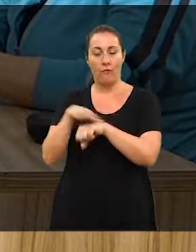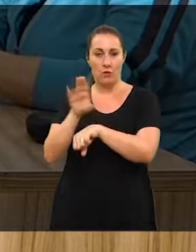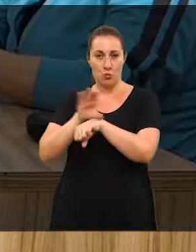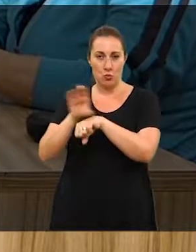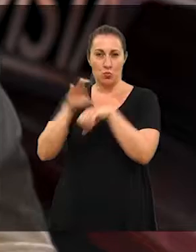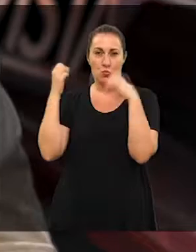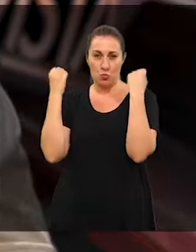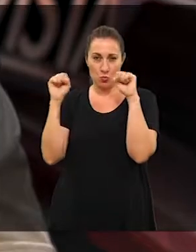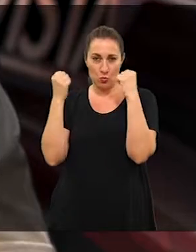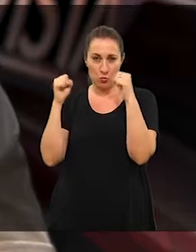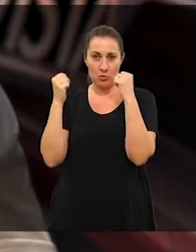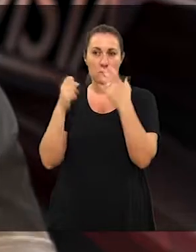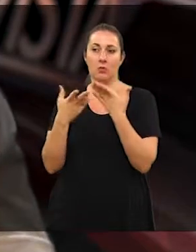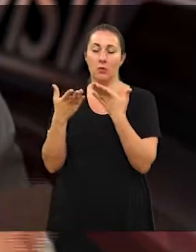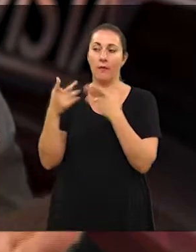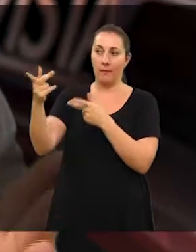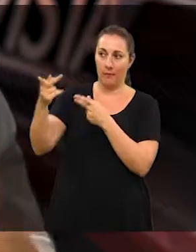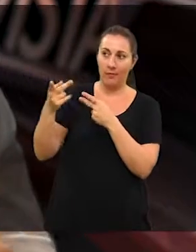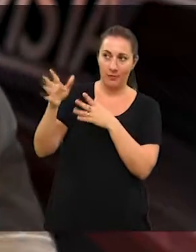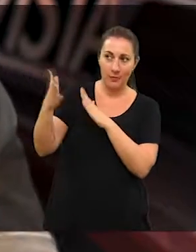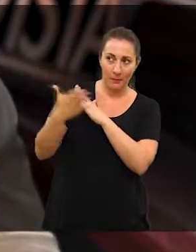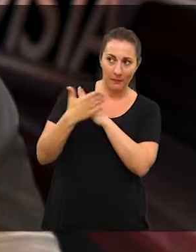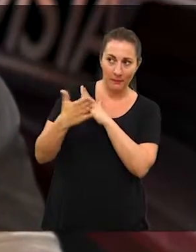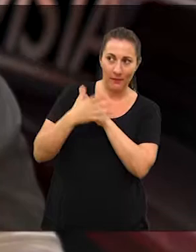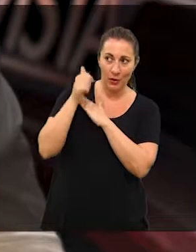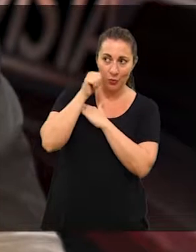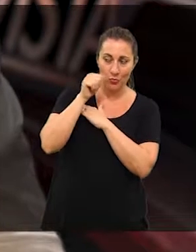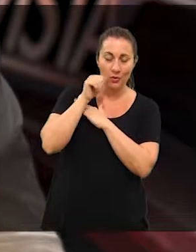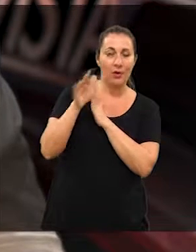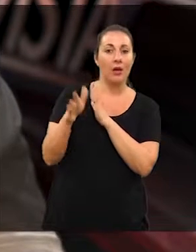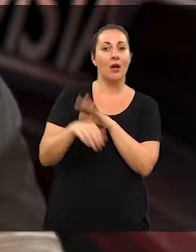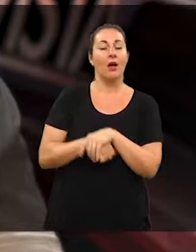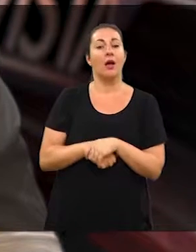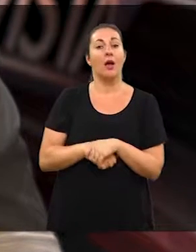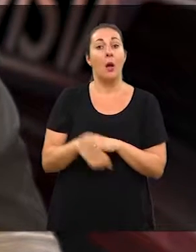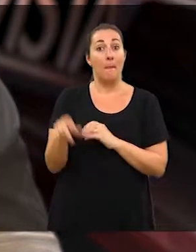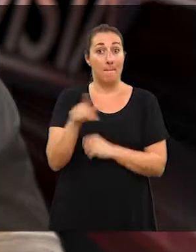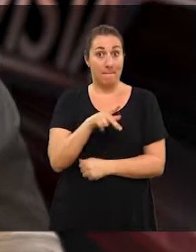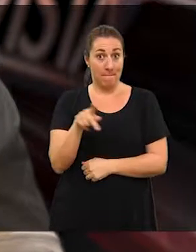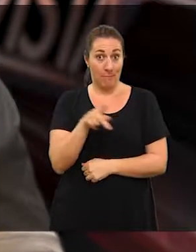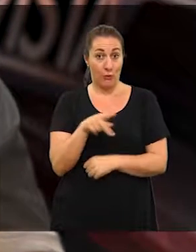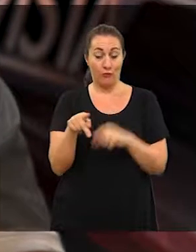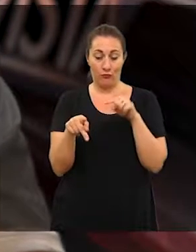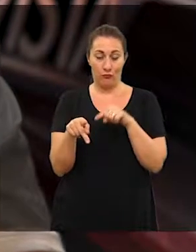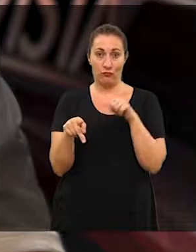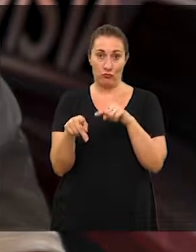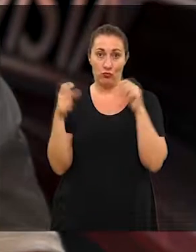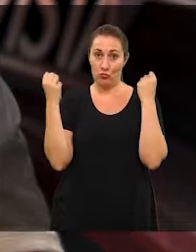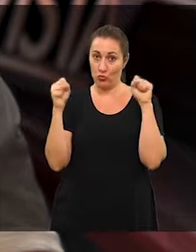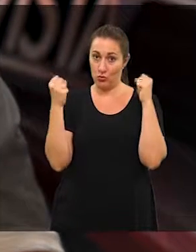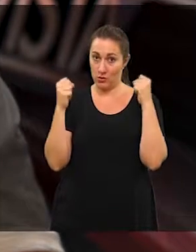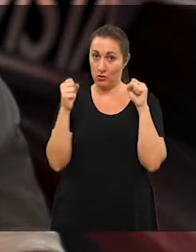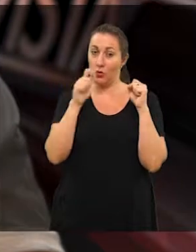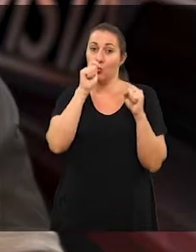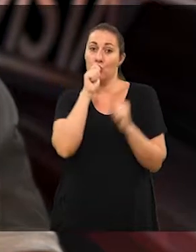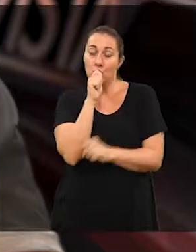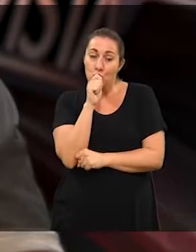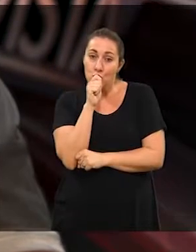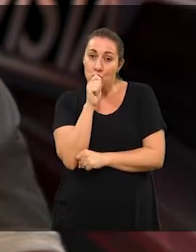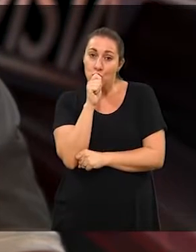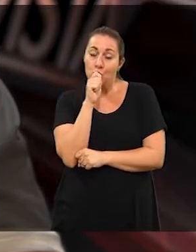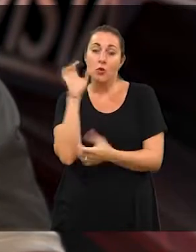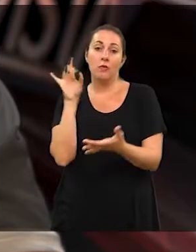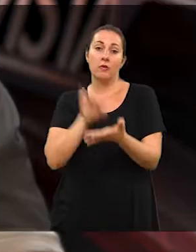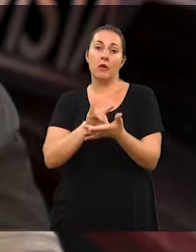Educação Física, ela vai me ajudar aqui agora na colocação, é de que o professor de Educação Física que está